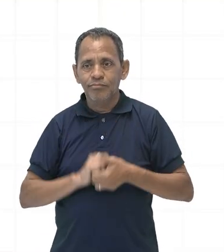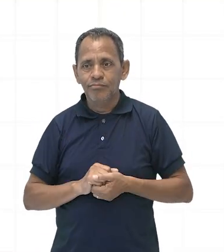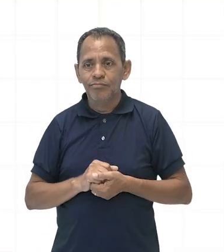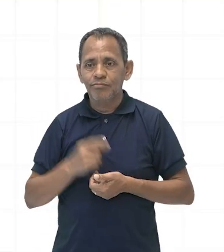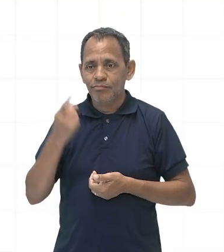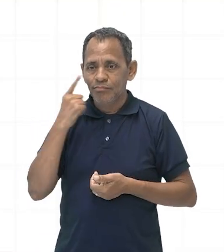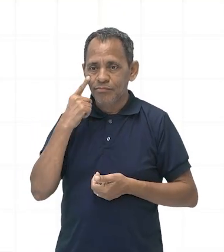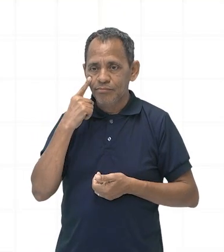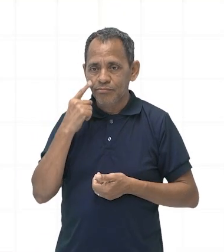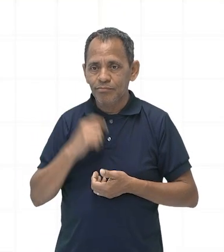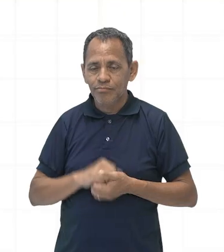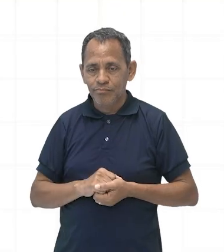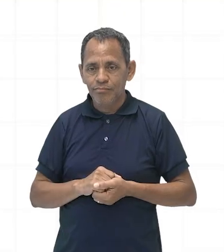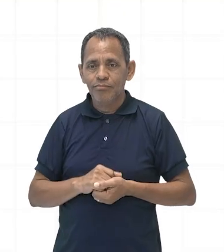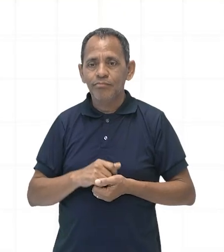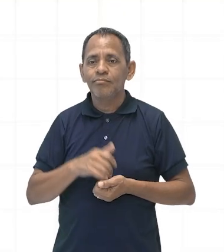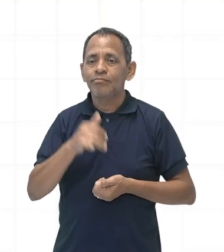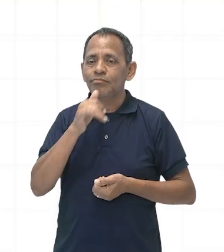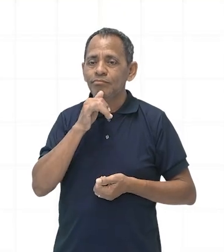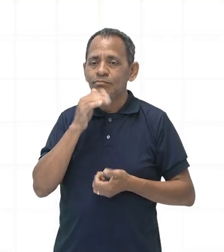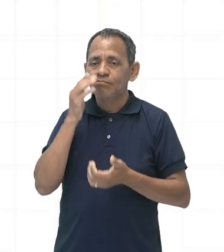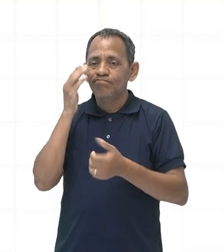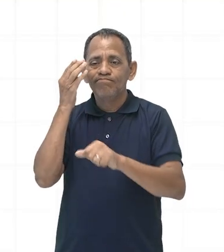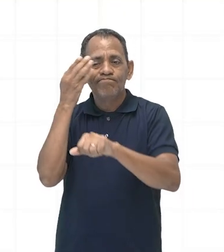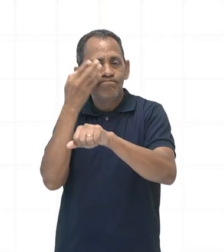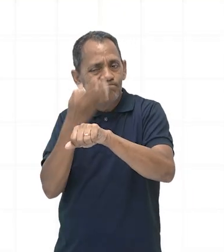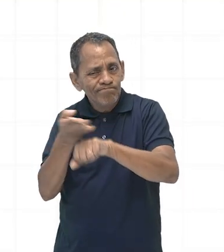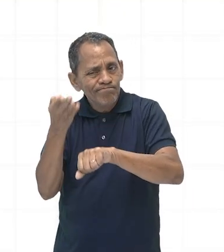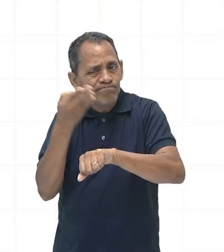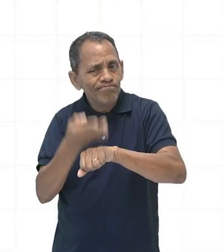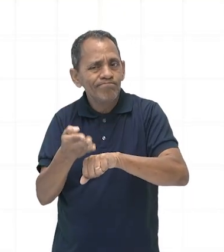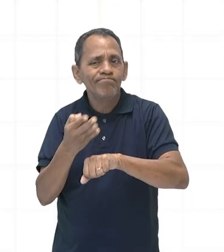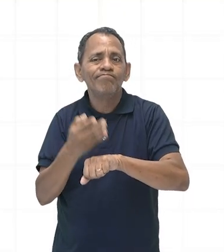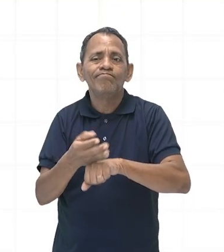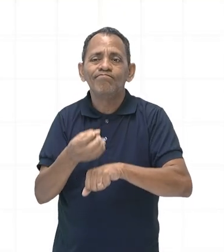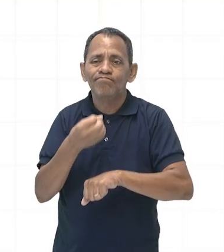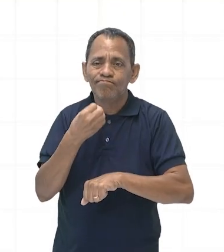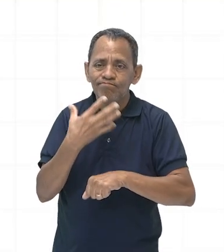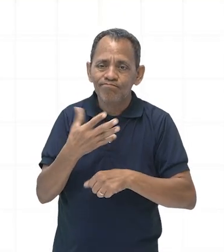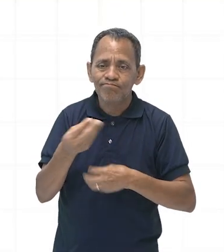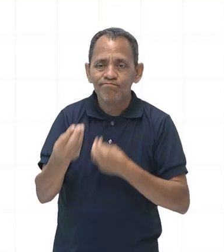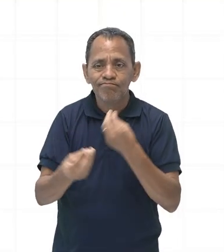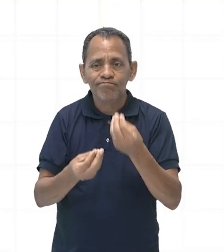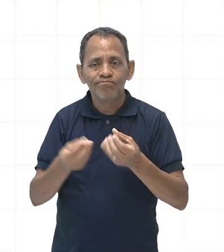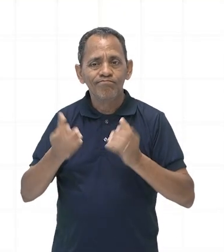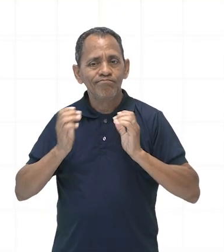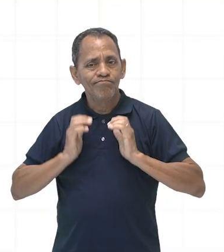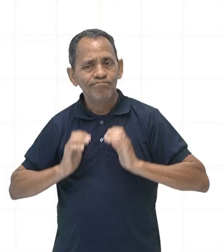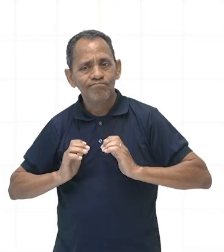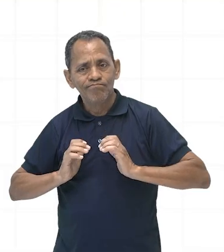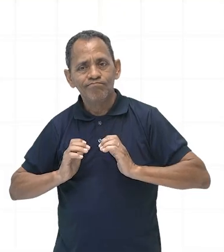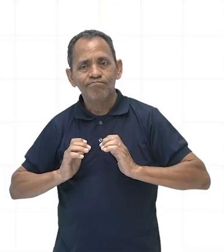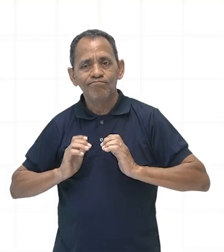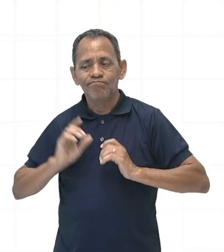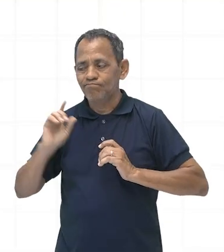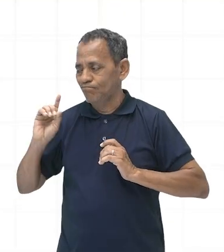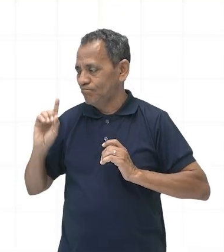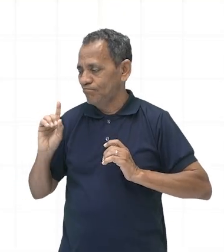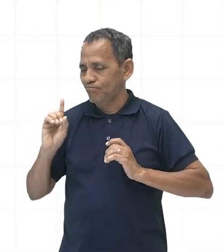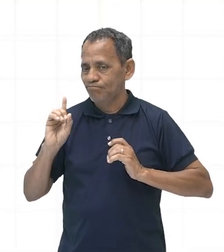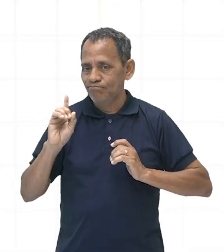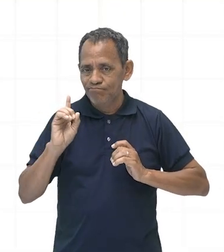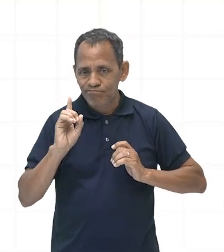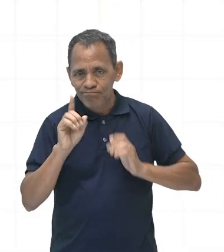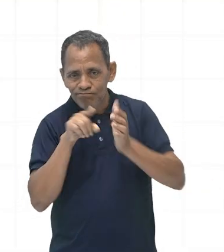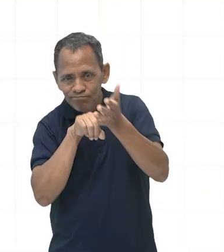que aqui, nós tivemos um exemplo prático de como devemos nos comportar, né, quando vamos